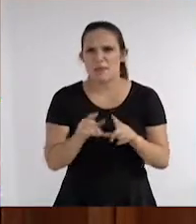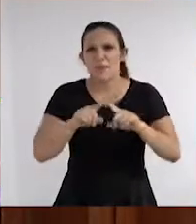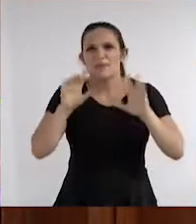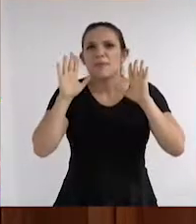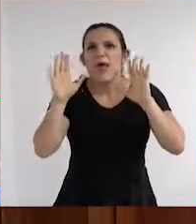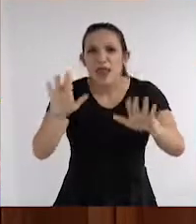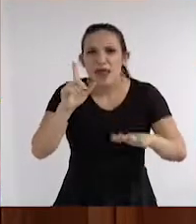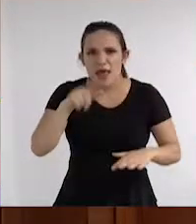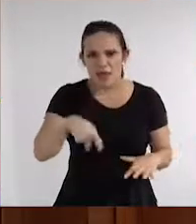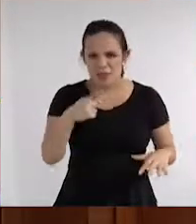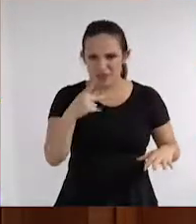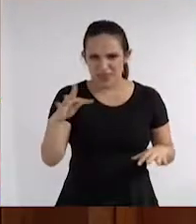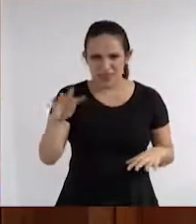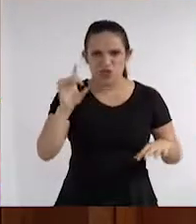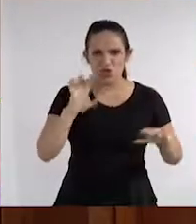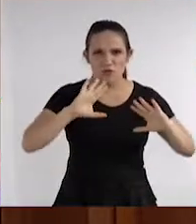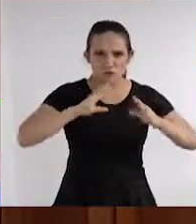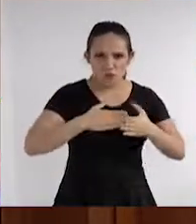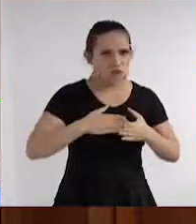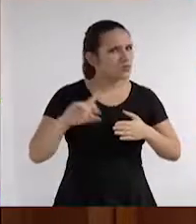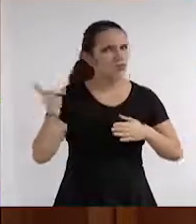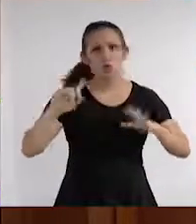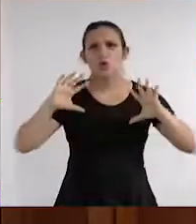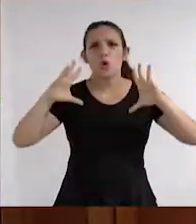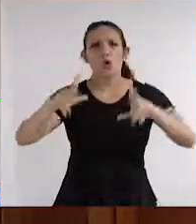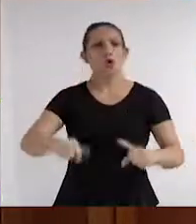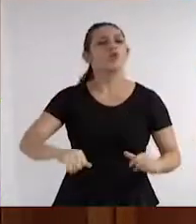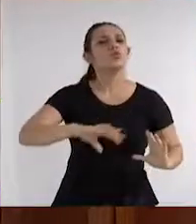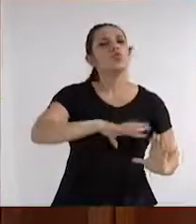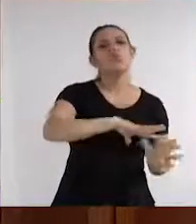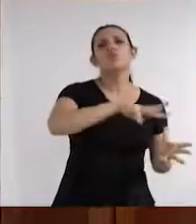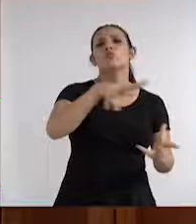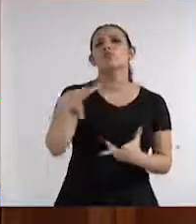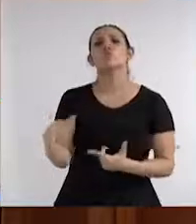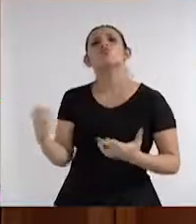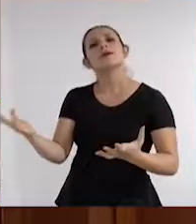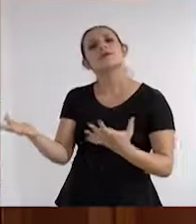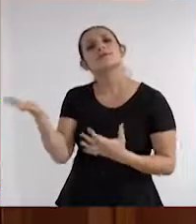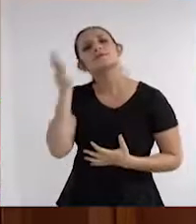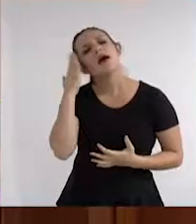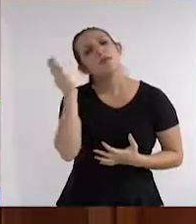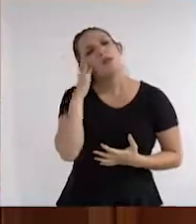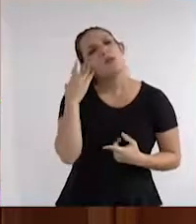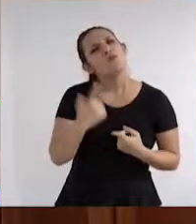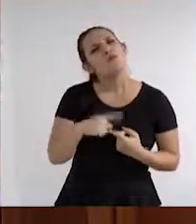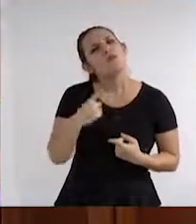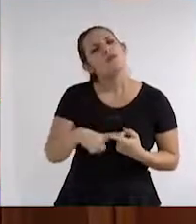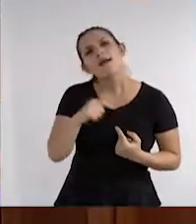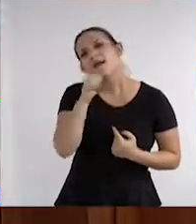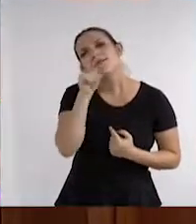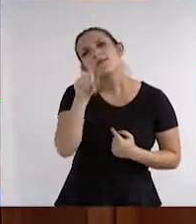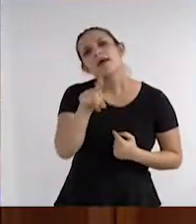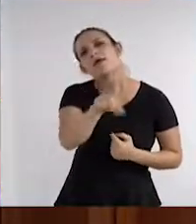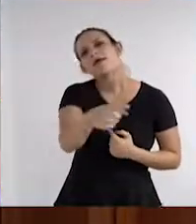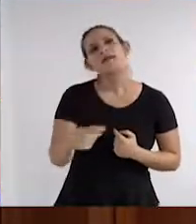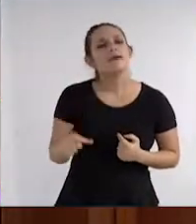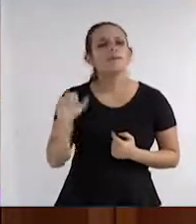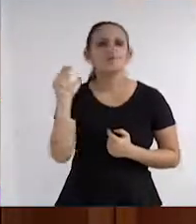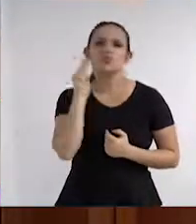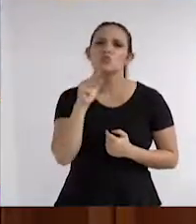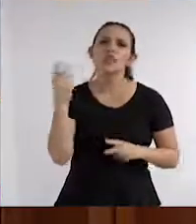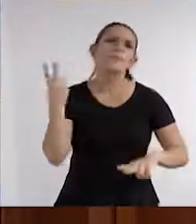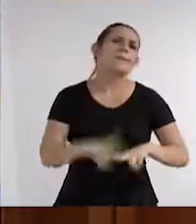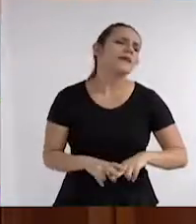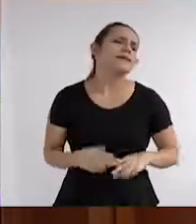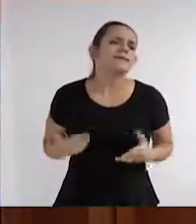PT, é para o mundo. O mundo quer saber por que mesmo que o ex-presidente Lula está preso. É